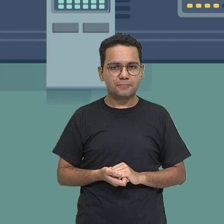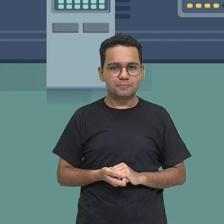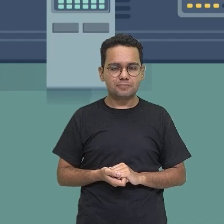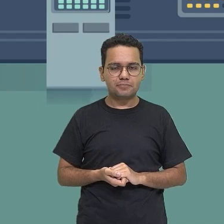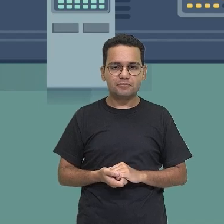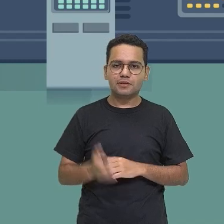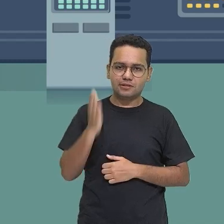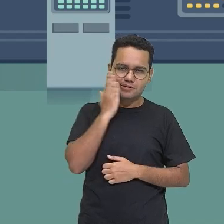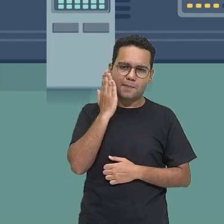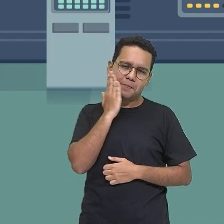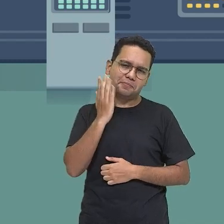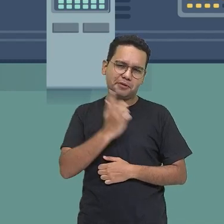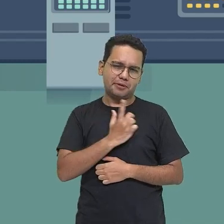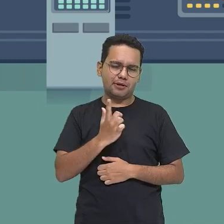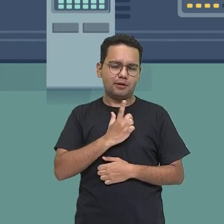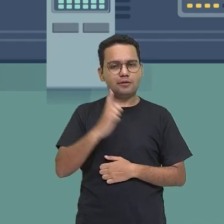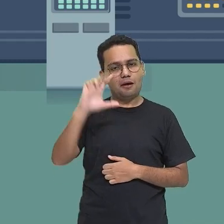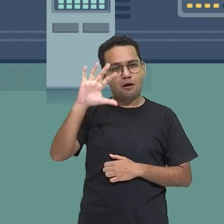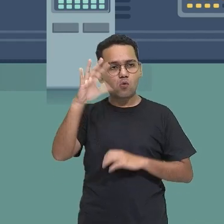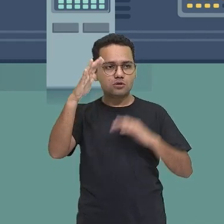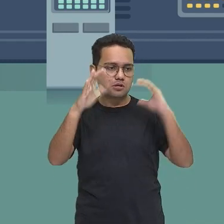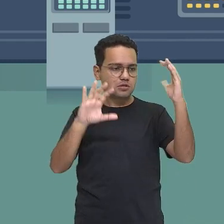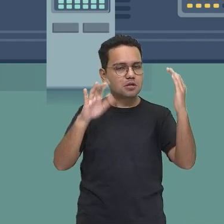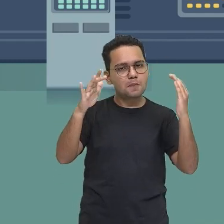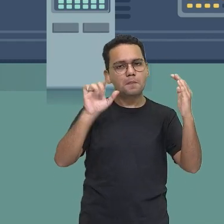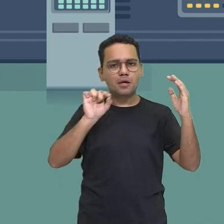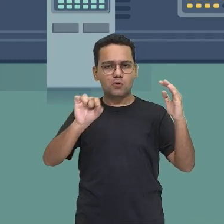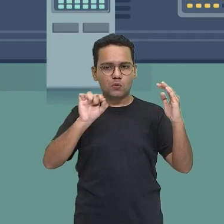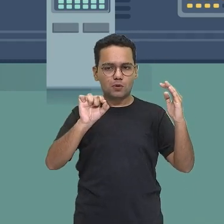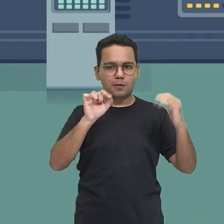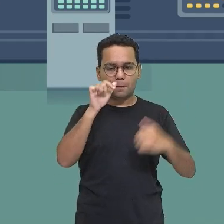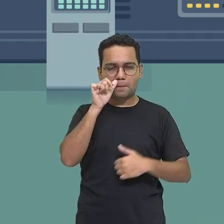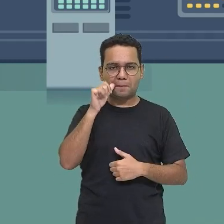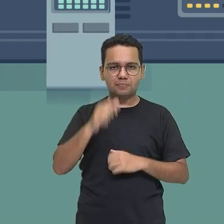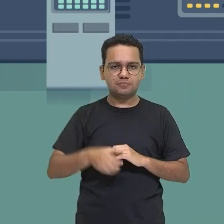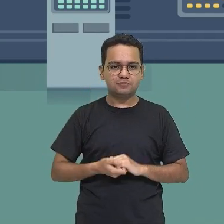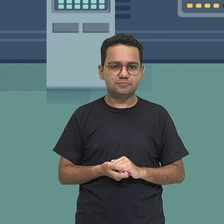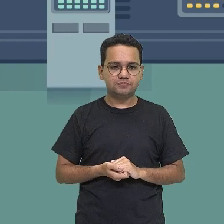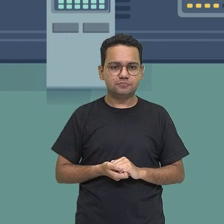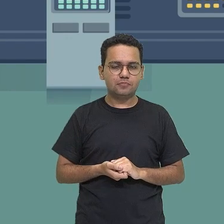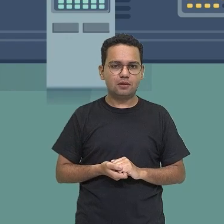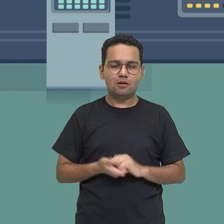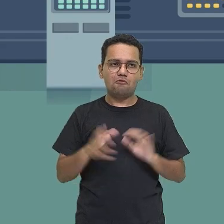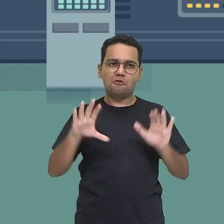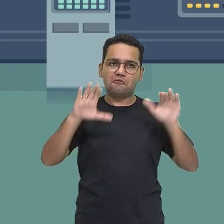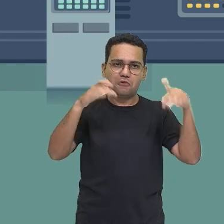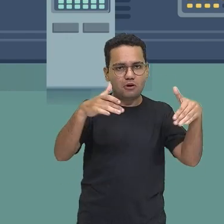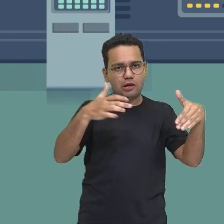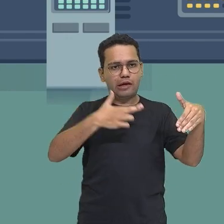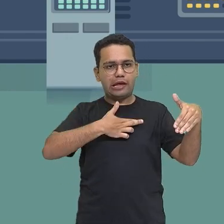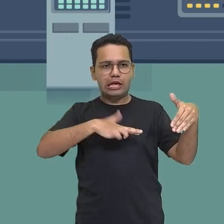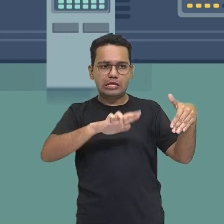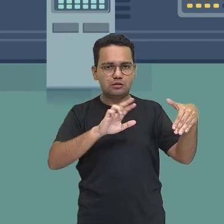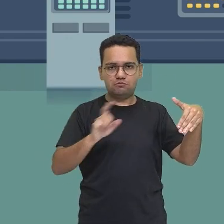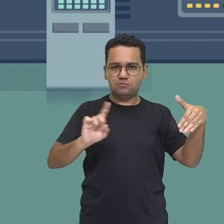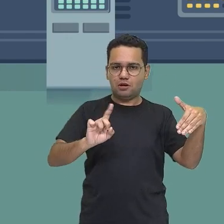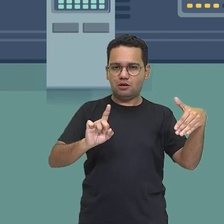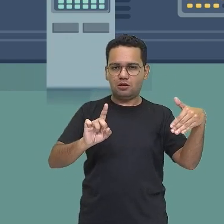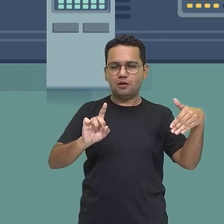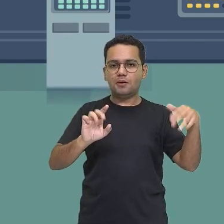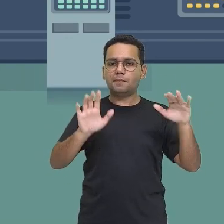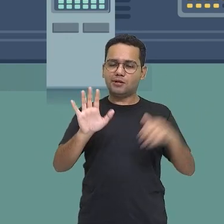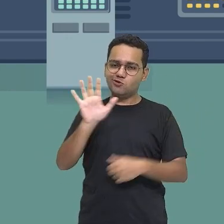aí muitas situações que envolvem, aí eu não vou colocar aqui, nem religião, estamos falando de